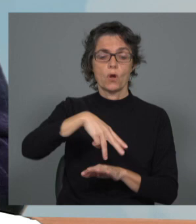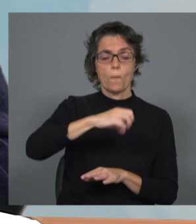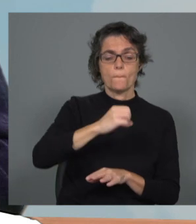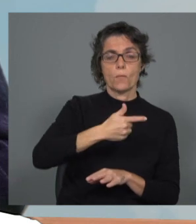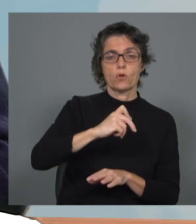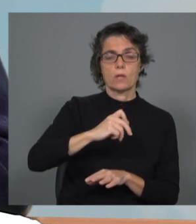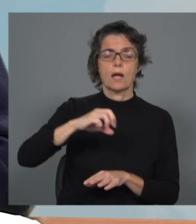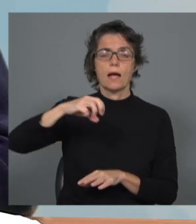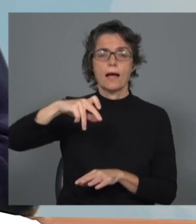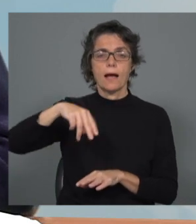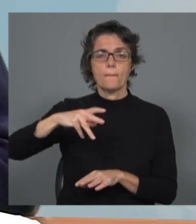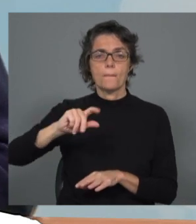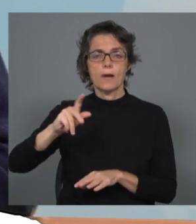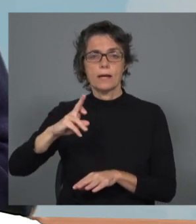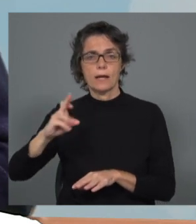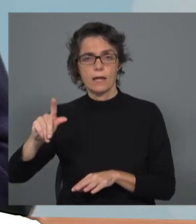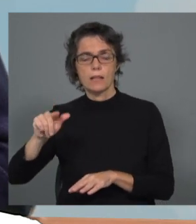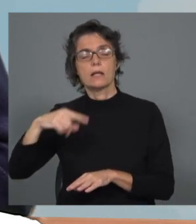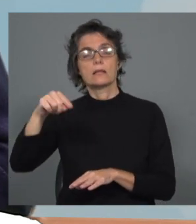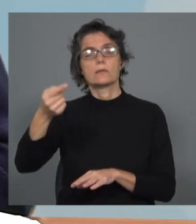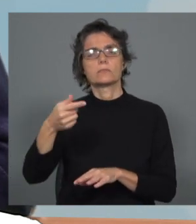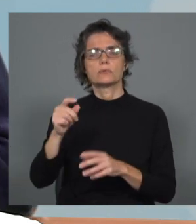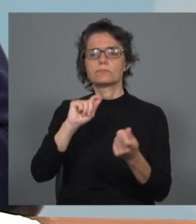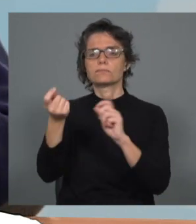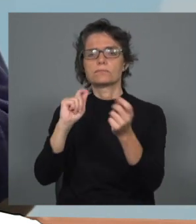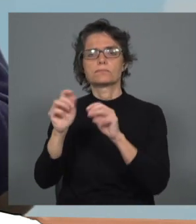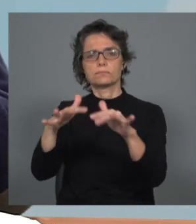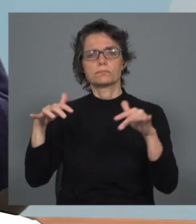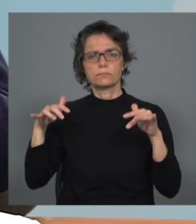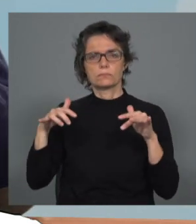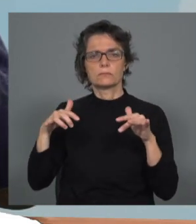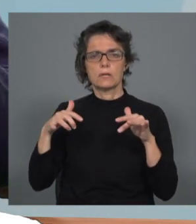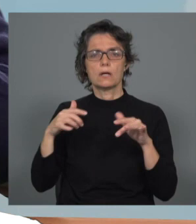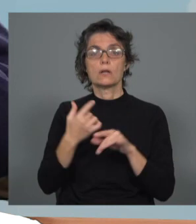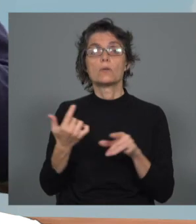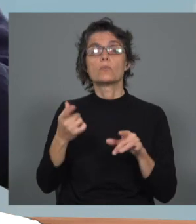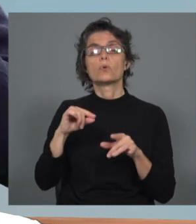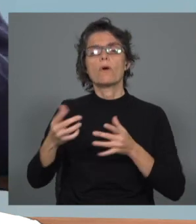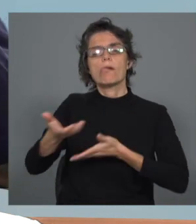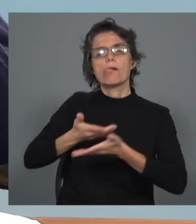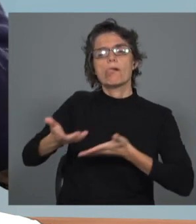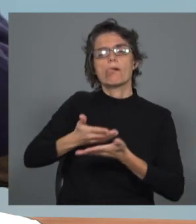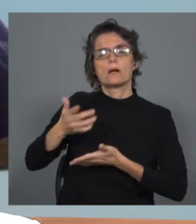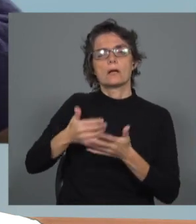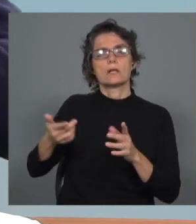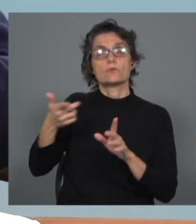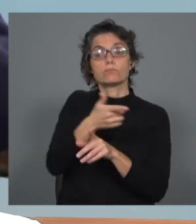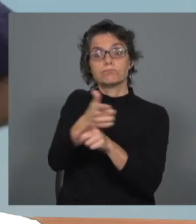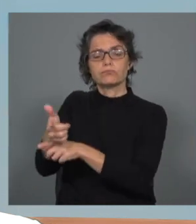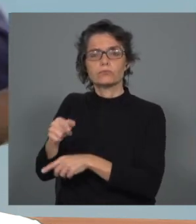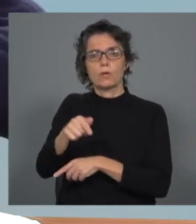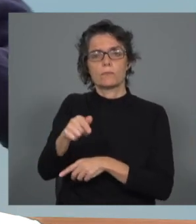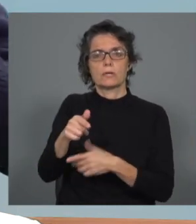foi discutida no plenário, porque no problema do negócio de armas há sempre o problema do brokering,